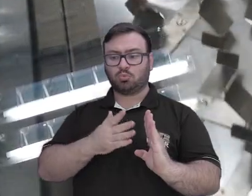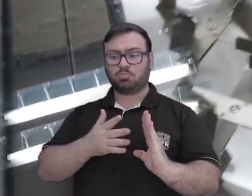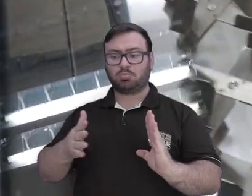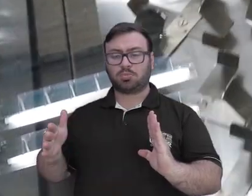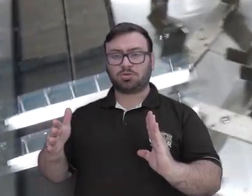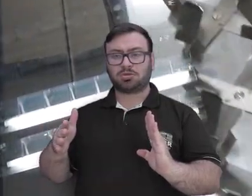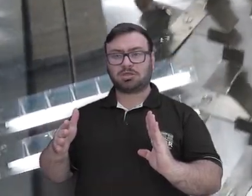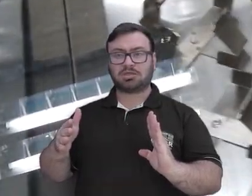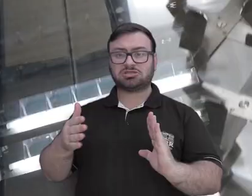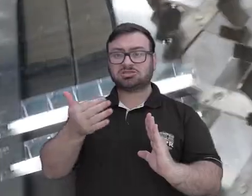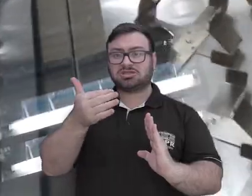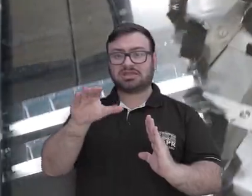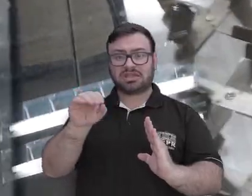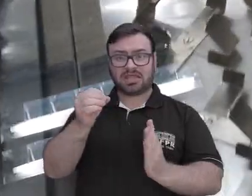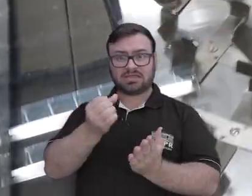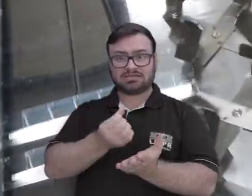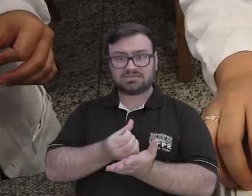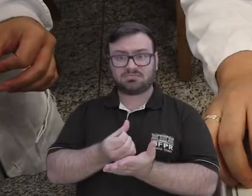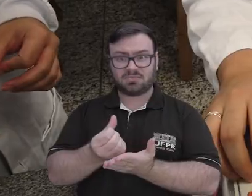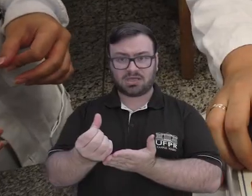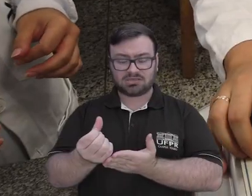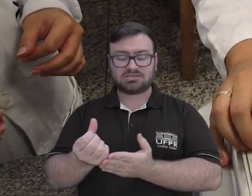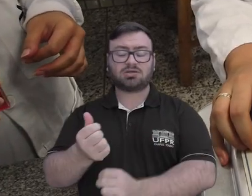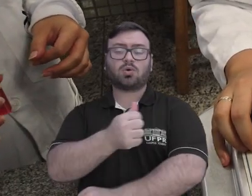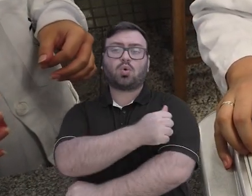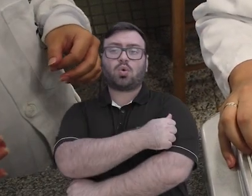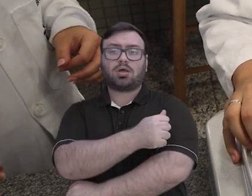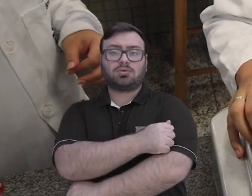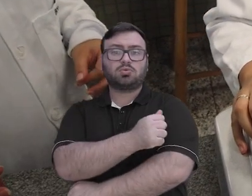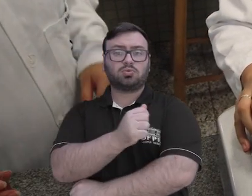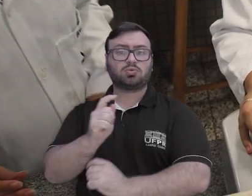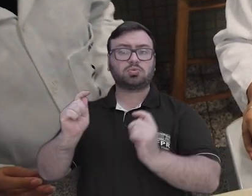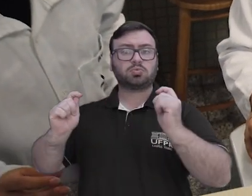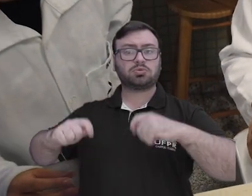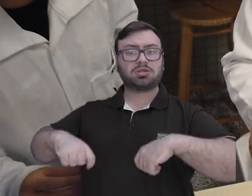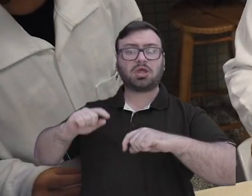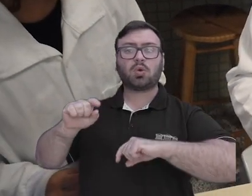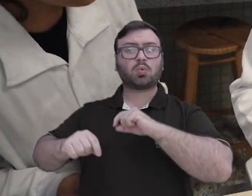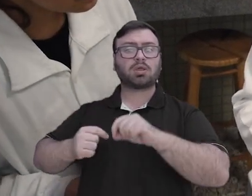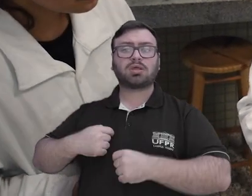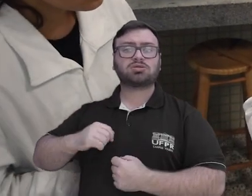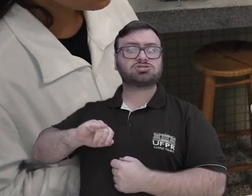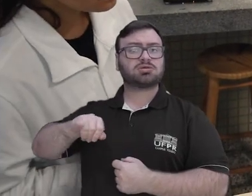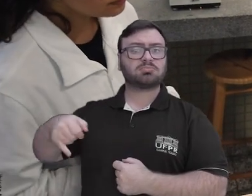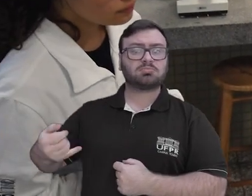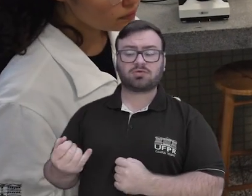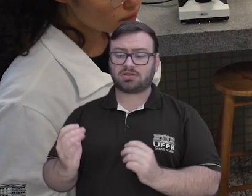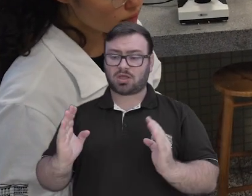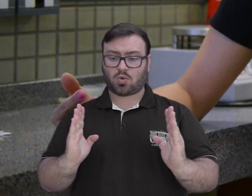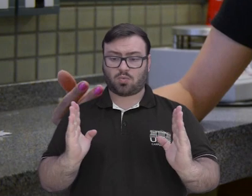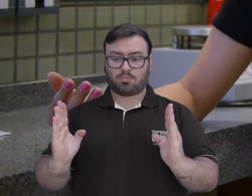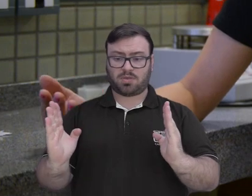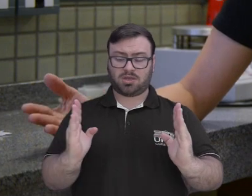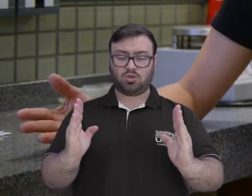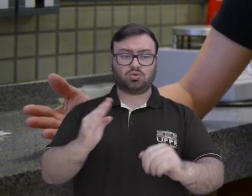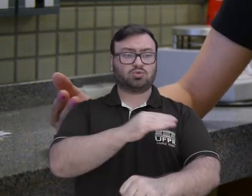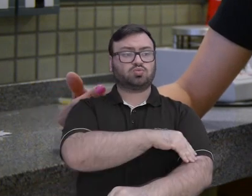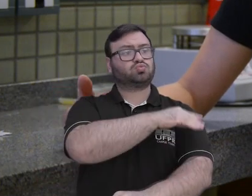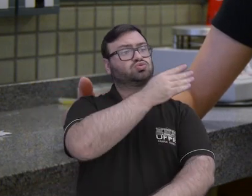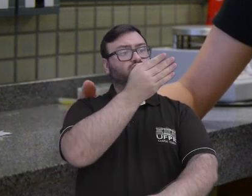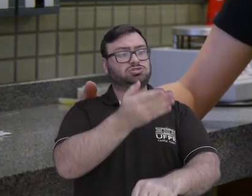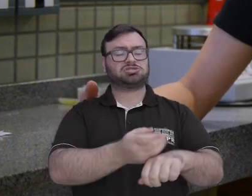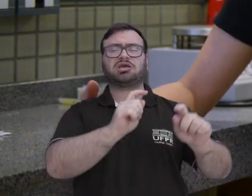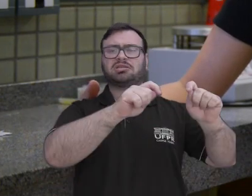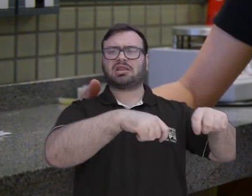semestres. Os alunos têm a possibilidade, então, de aproveitar o período durante o dia para trabalhar, para fazer